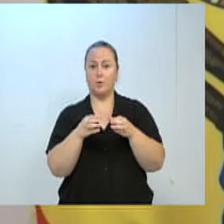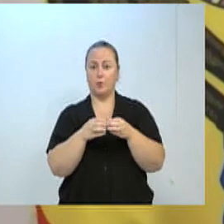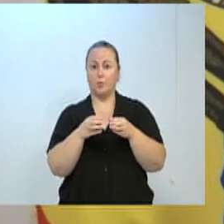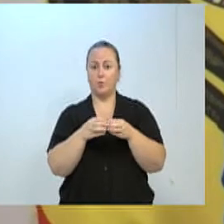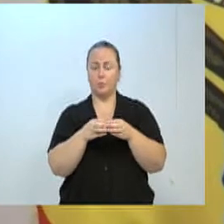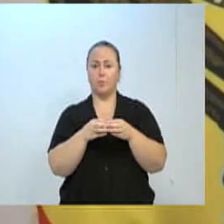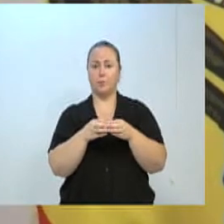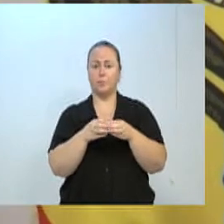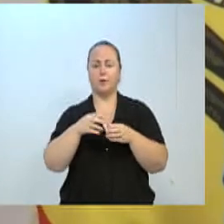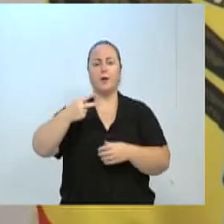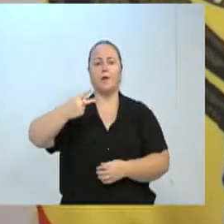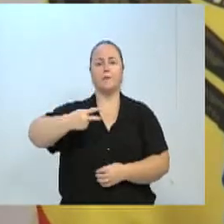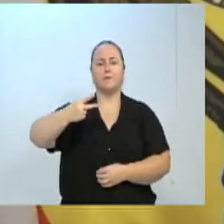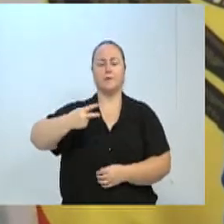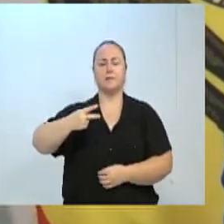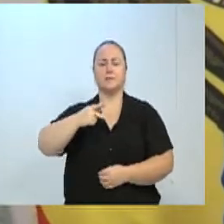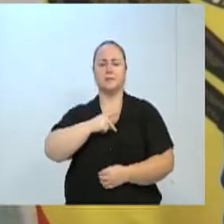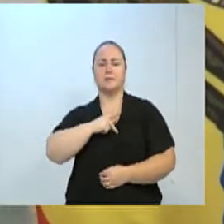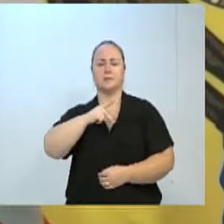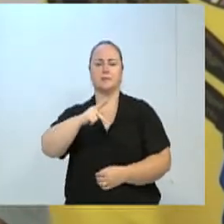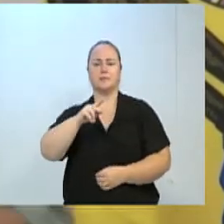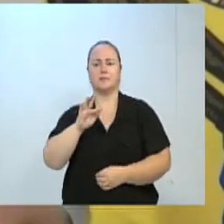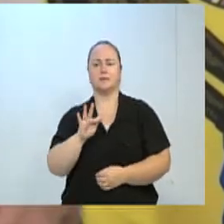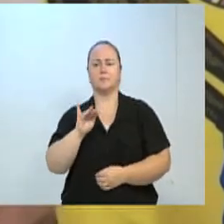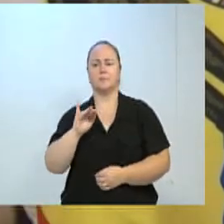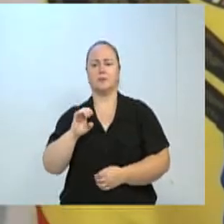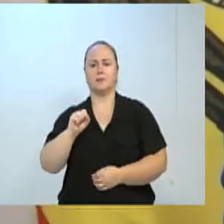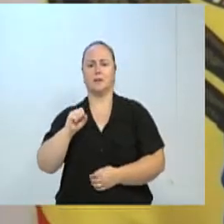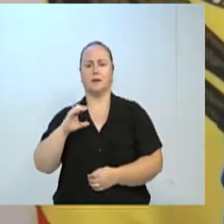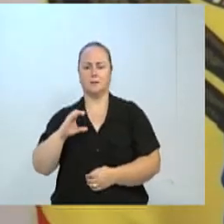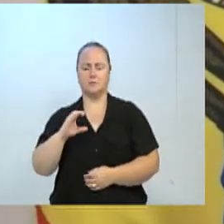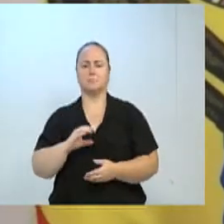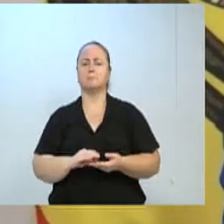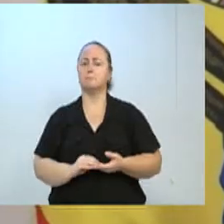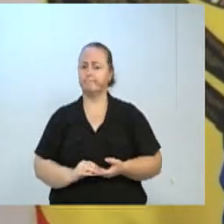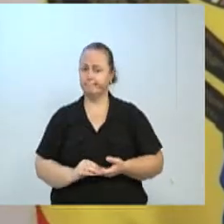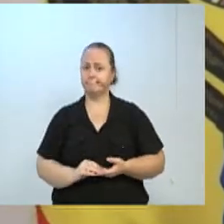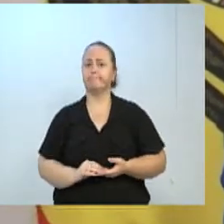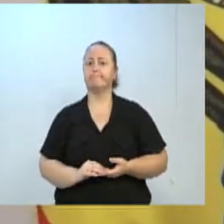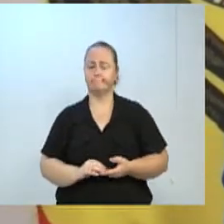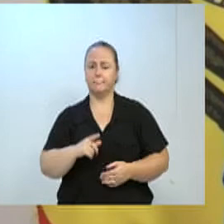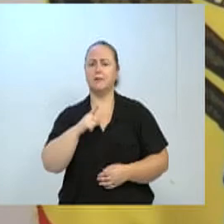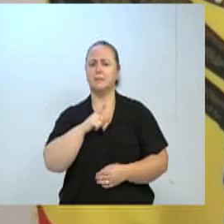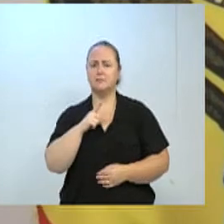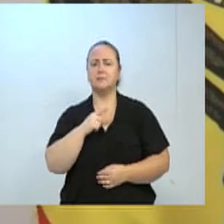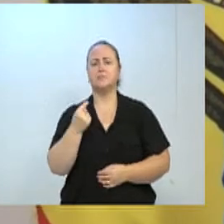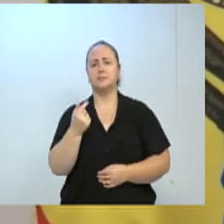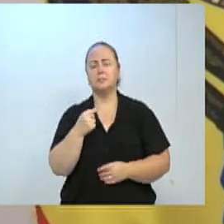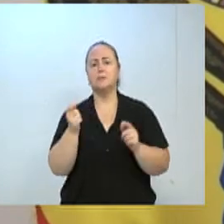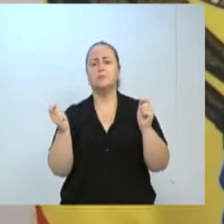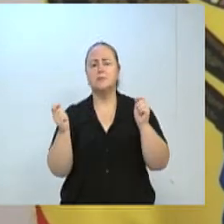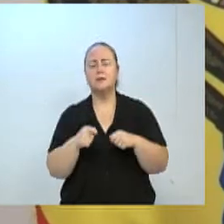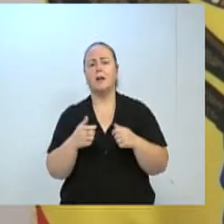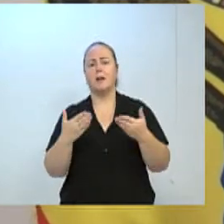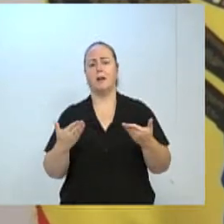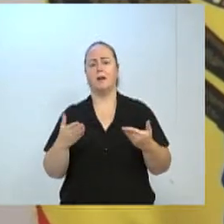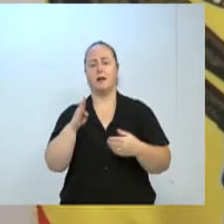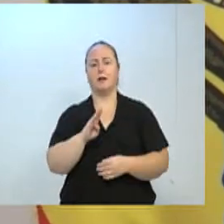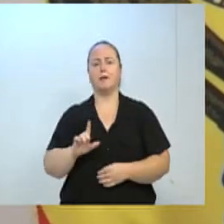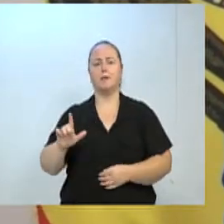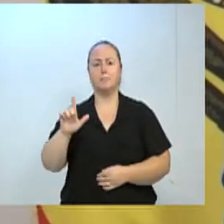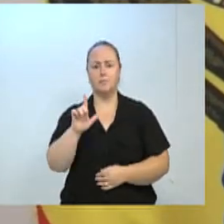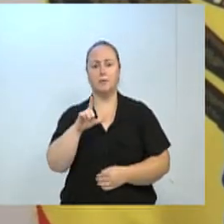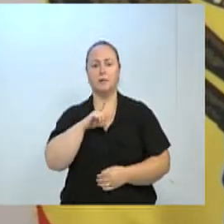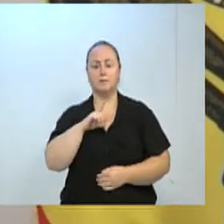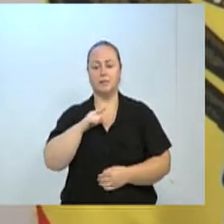como vice-presidente da Fiesc, e já falei para os senhores que nós temos um recurso para fazer o contraturno, que Blumenau ainda, dos